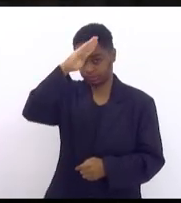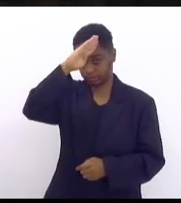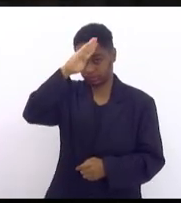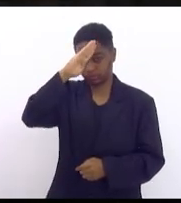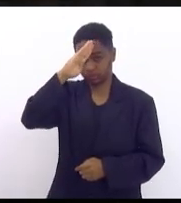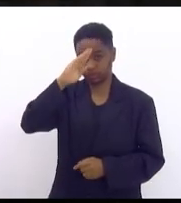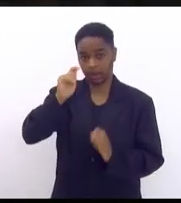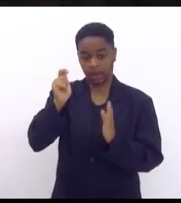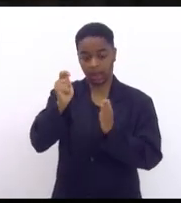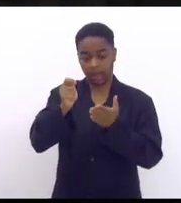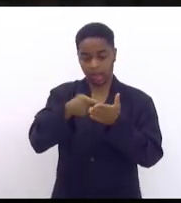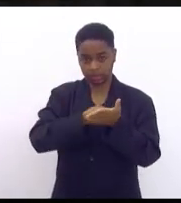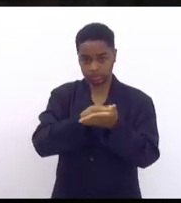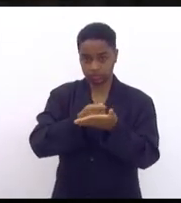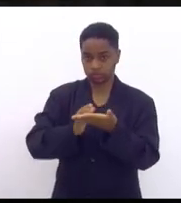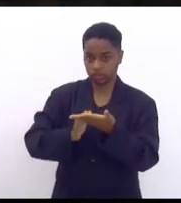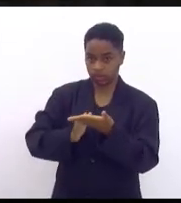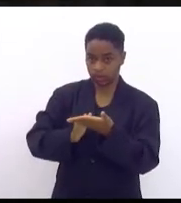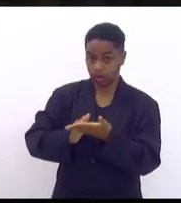promulgou